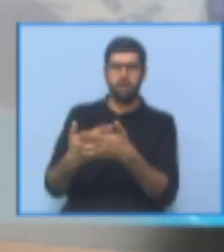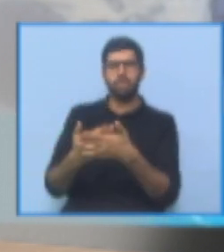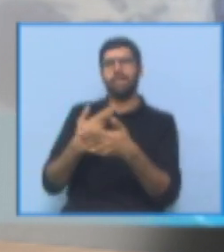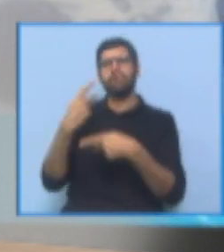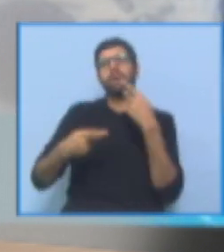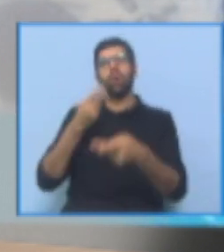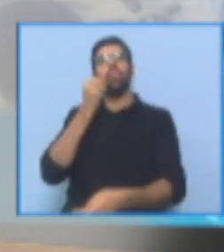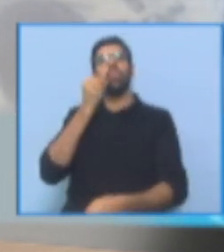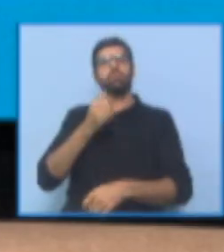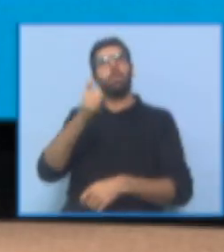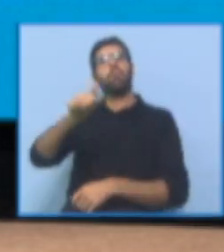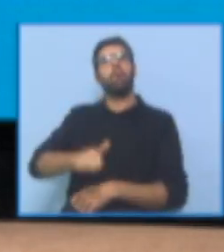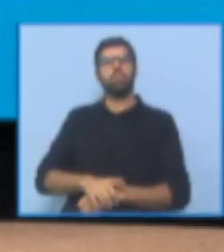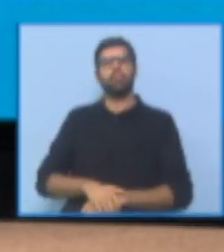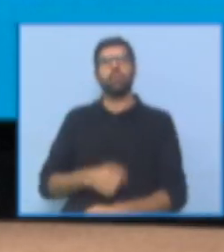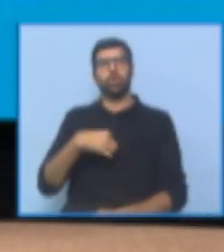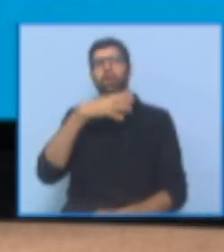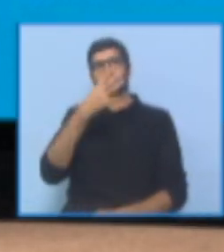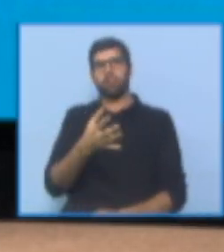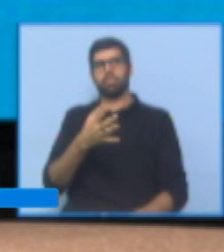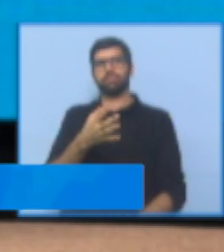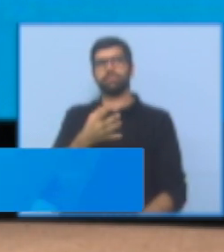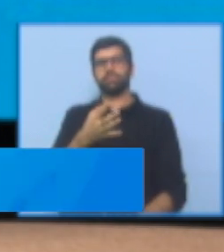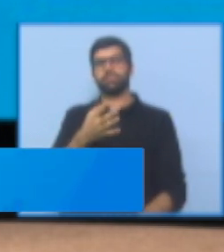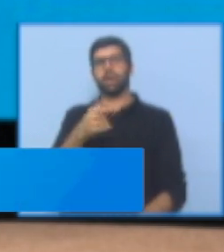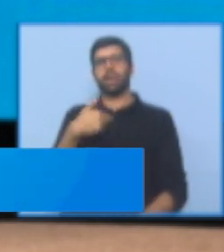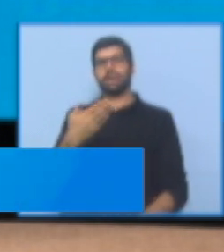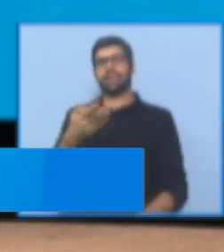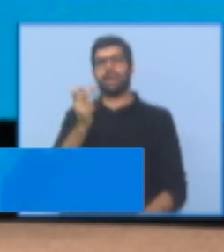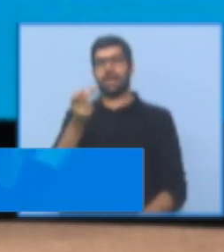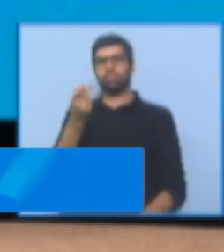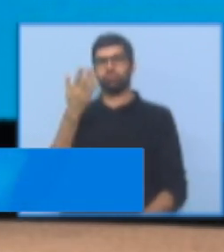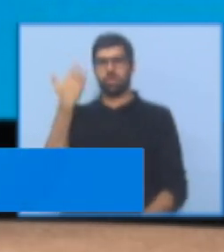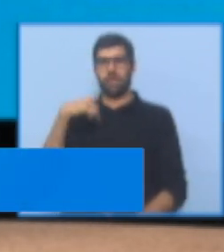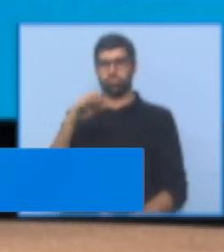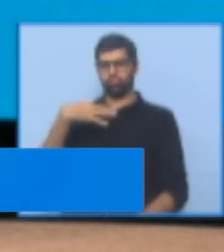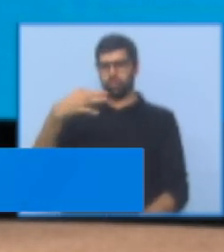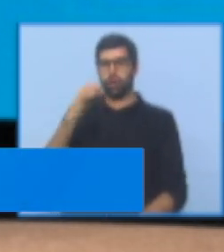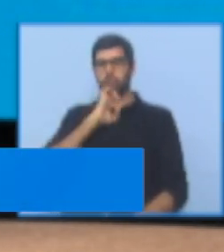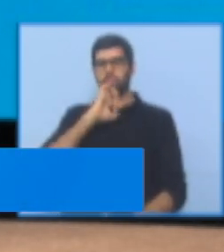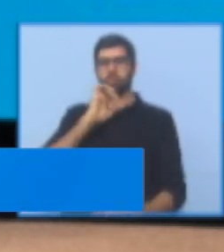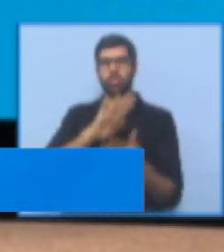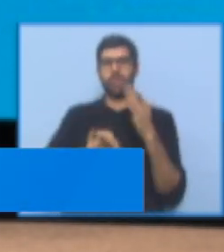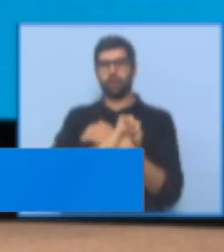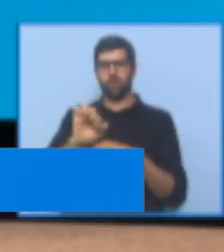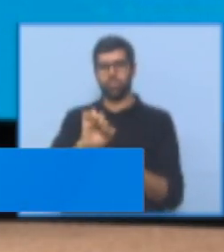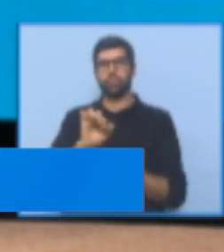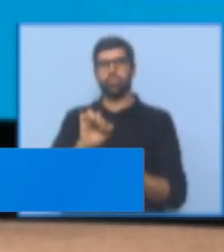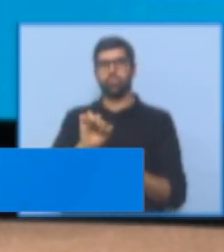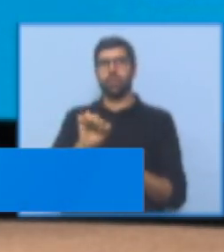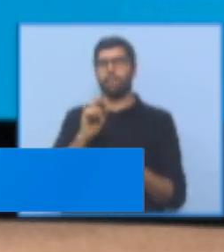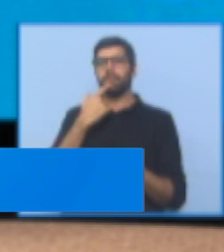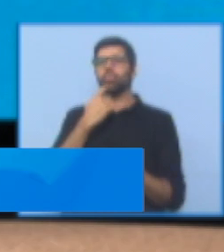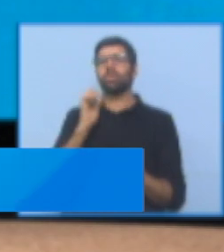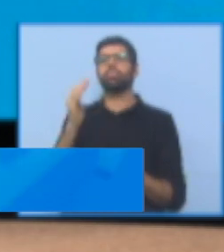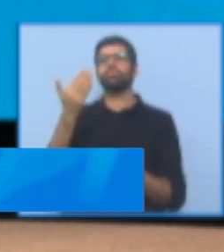avaliaria? Olha, eu talvez diria logo isto quando há 7 anos me nomearam bispo, os vossos colegas jornalistas. A primeira